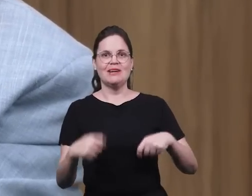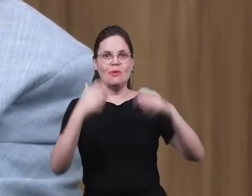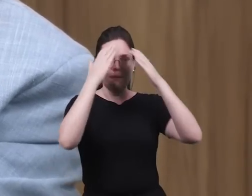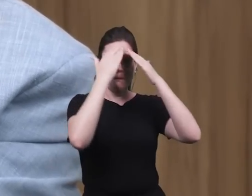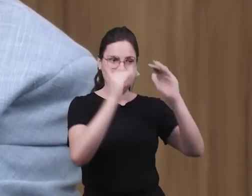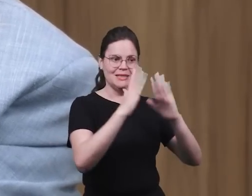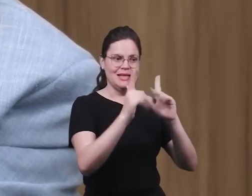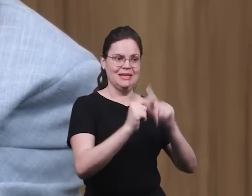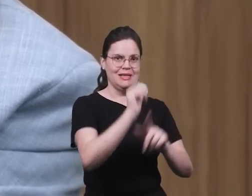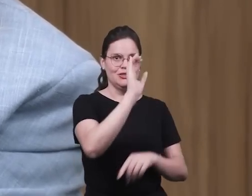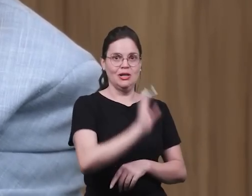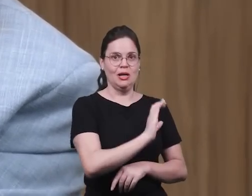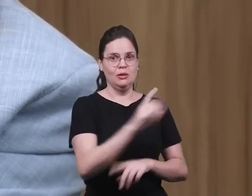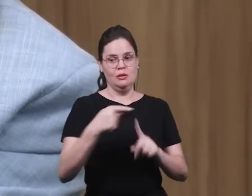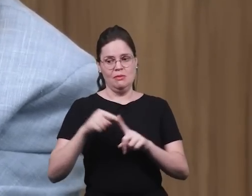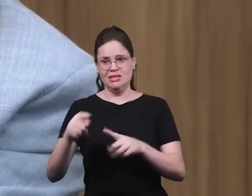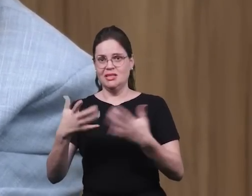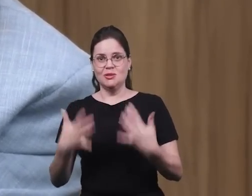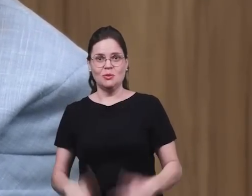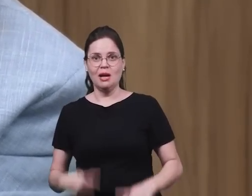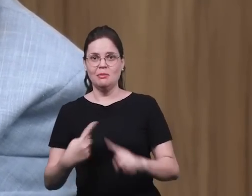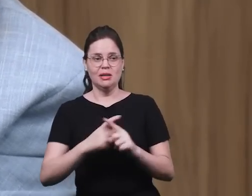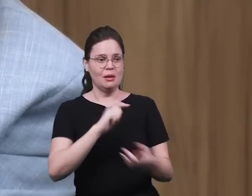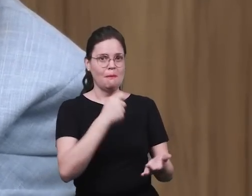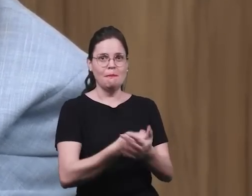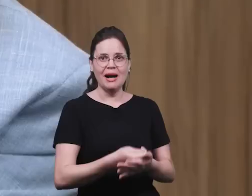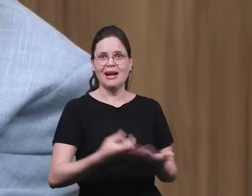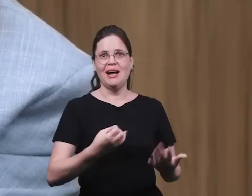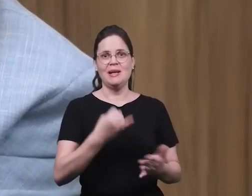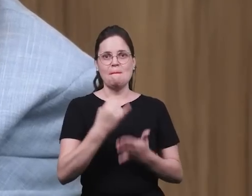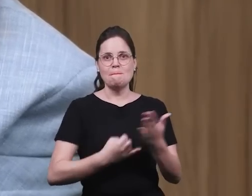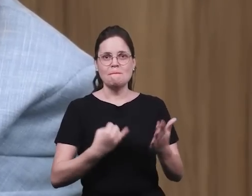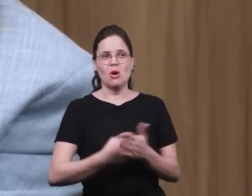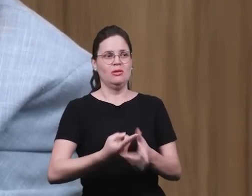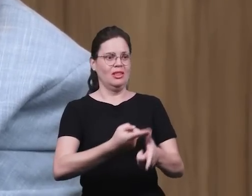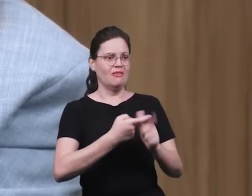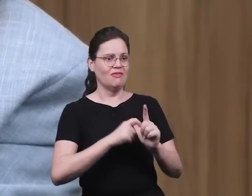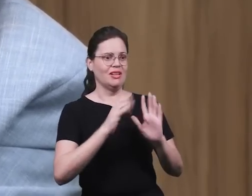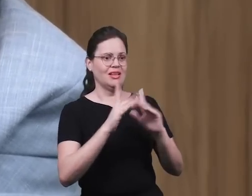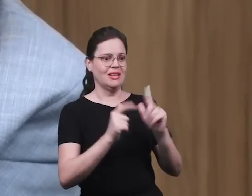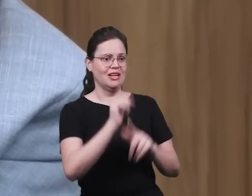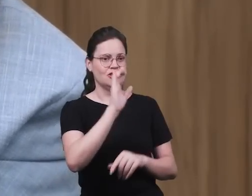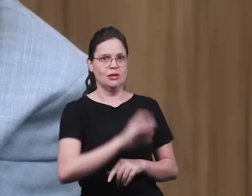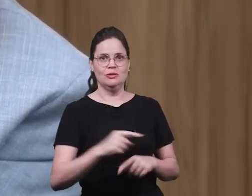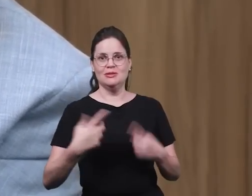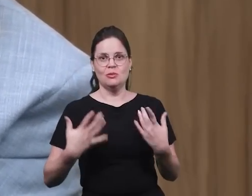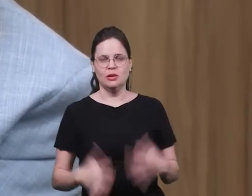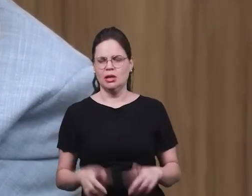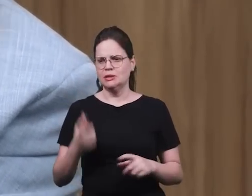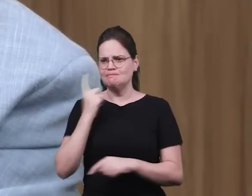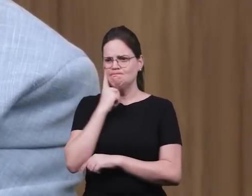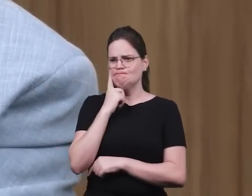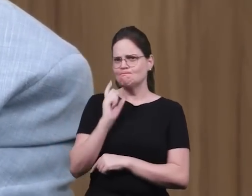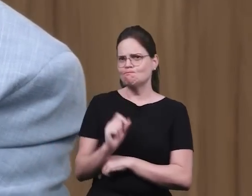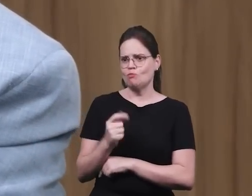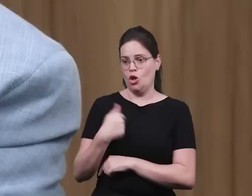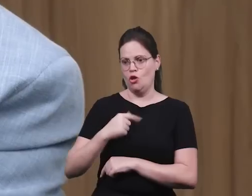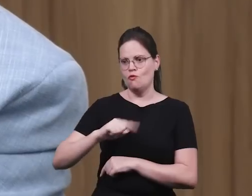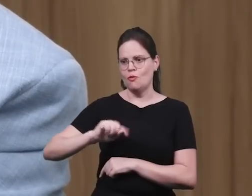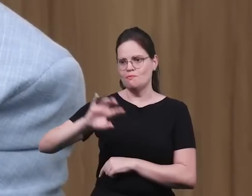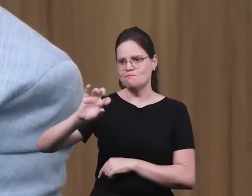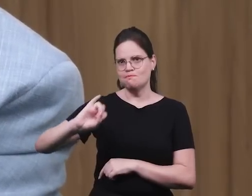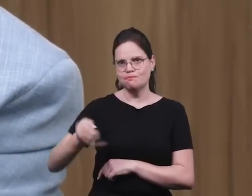queria, porque tinha que pagar impostos, dívidas, aquela coisa toda. Então, ele pegou Lutero e